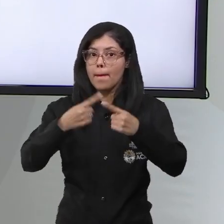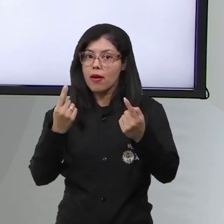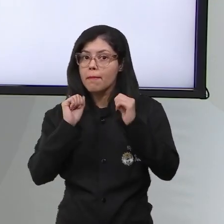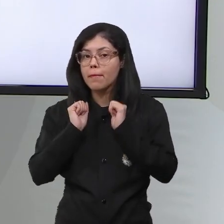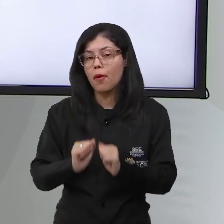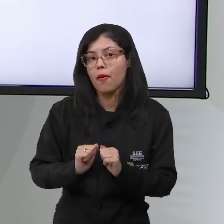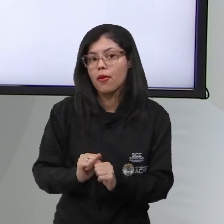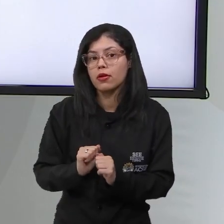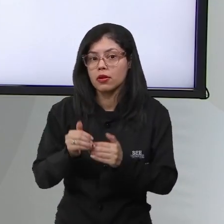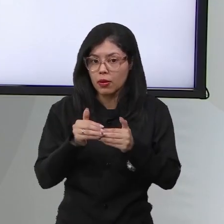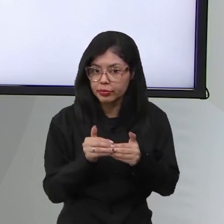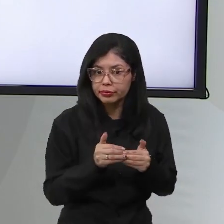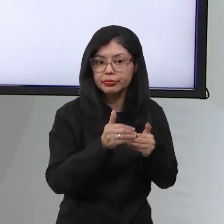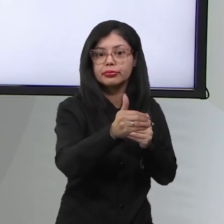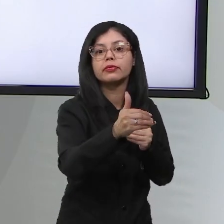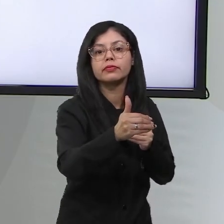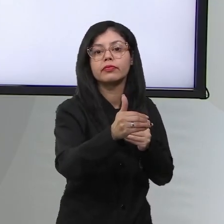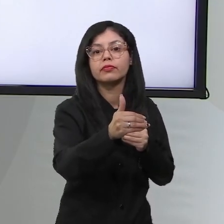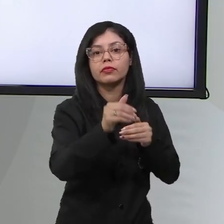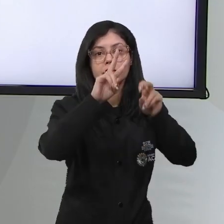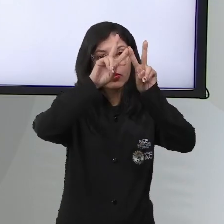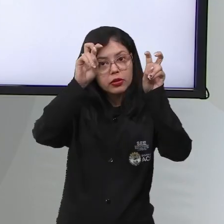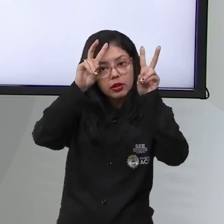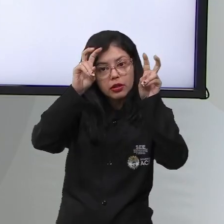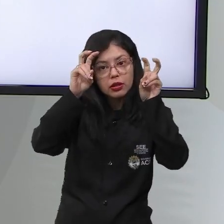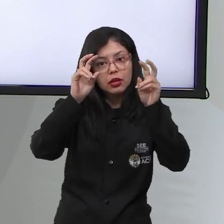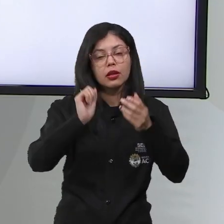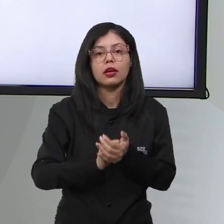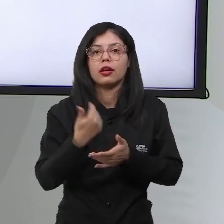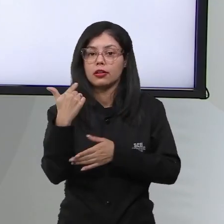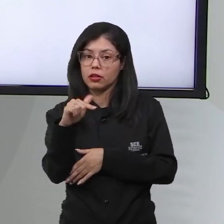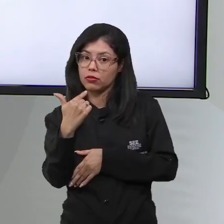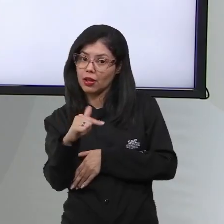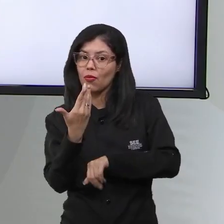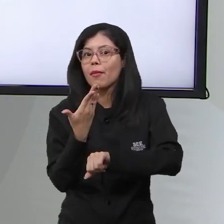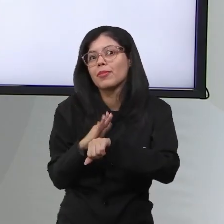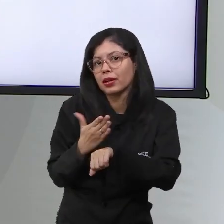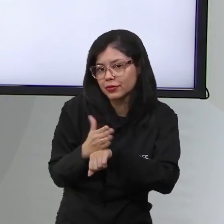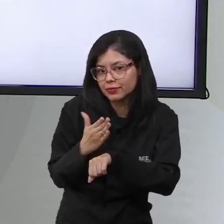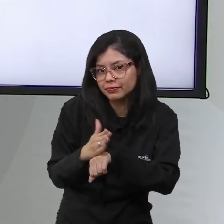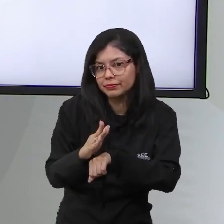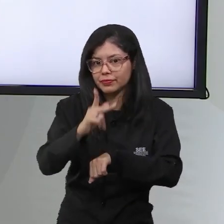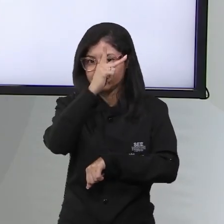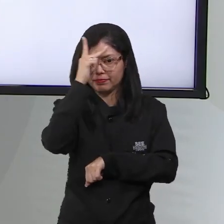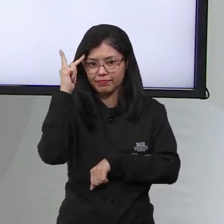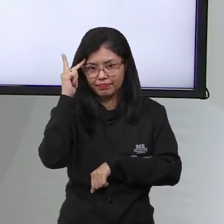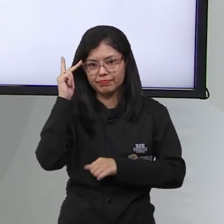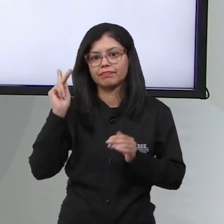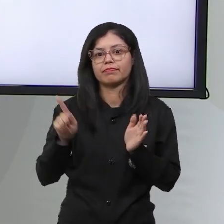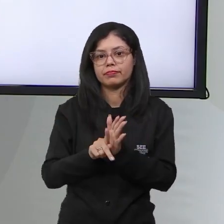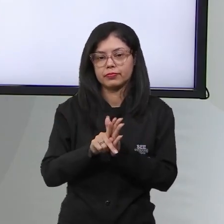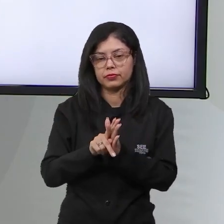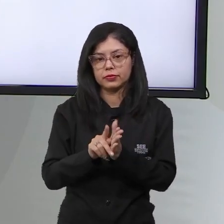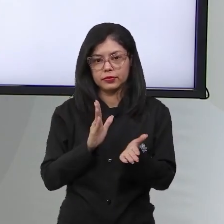pode sistematizar uma teoria sem você ter a apreensão da